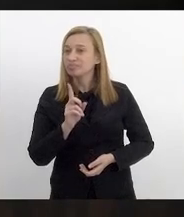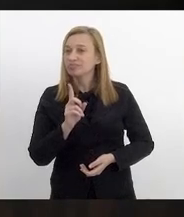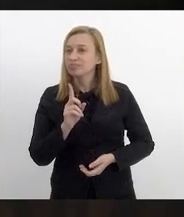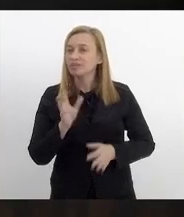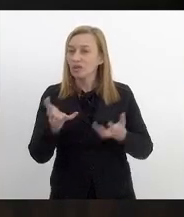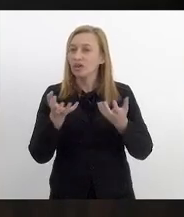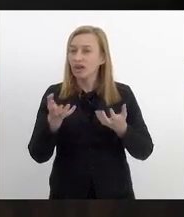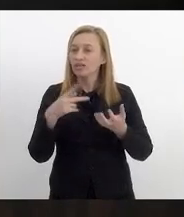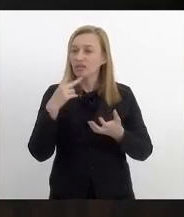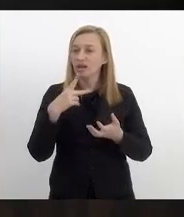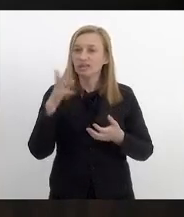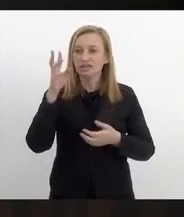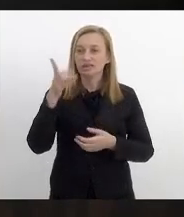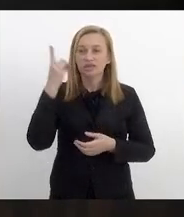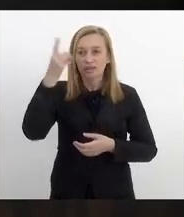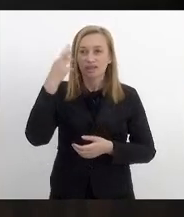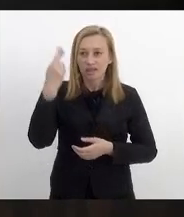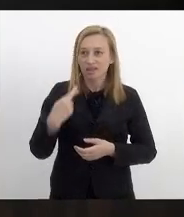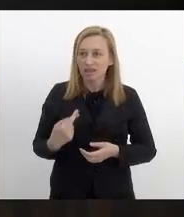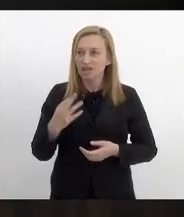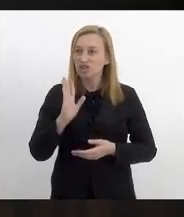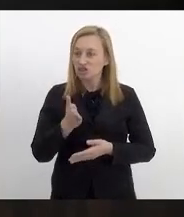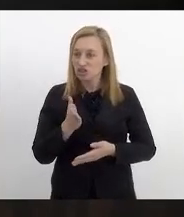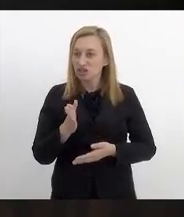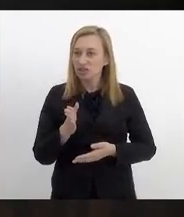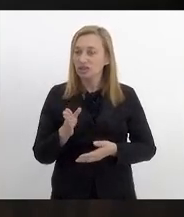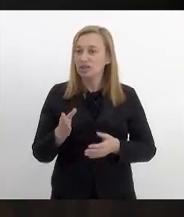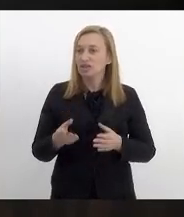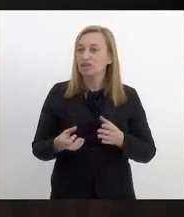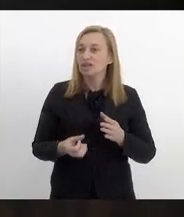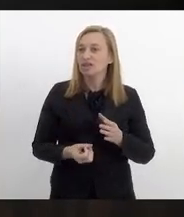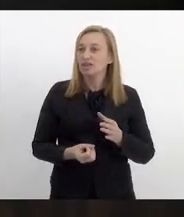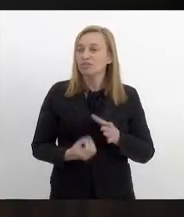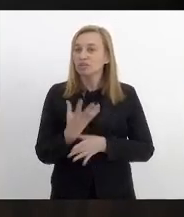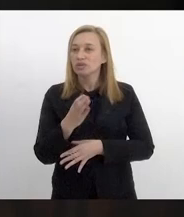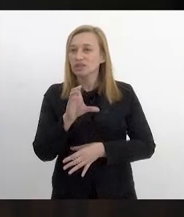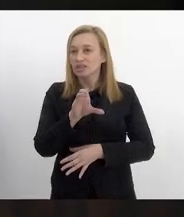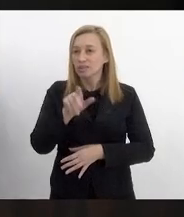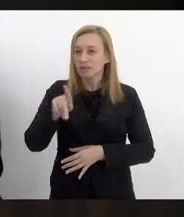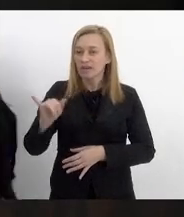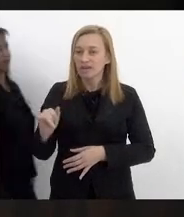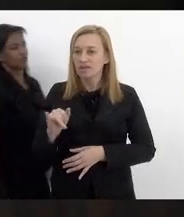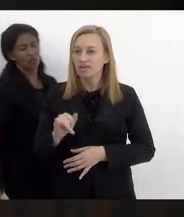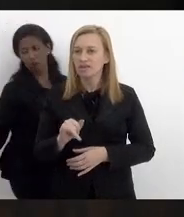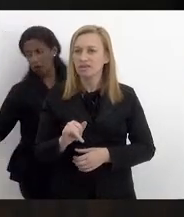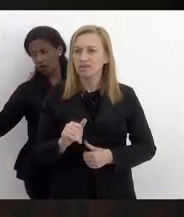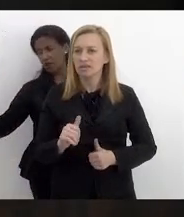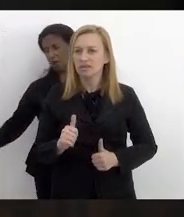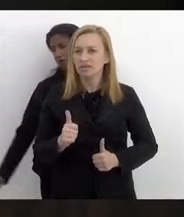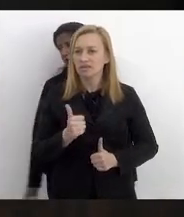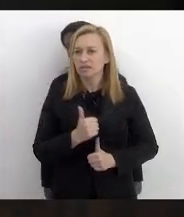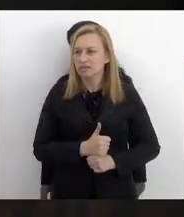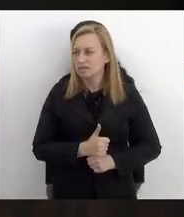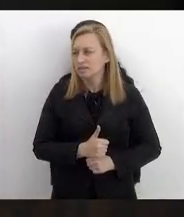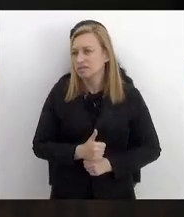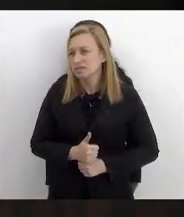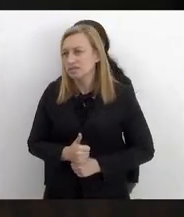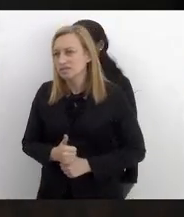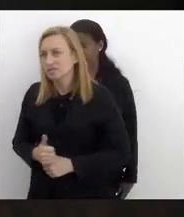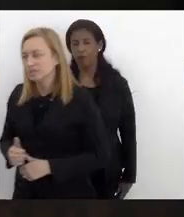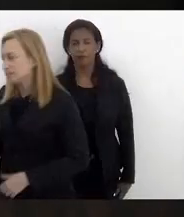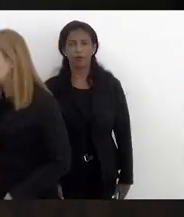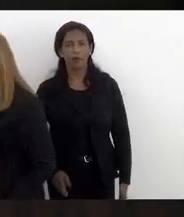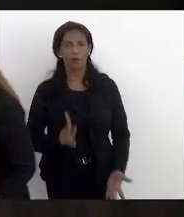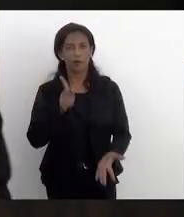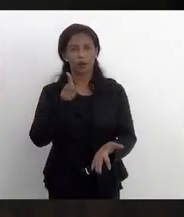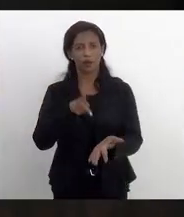Quero deixar aqui, deputada Renata, já que Vossa Excelência está querendo produzir uma CPI, não foi um compromisso oficial